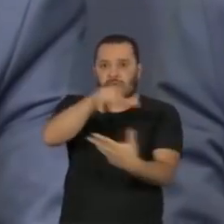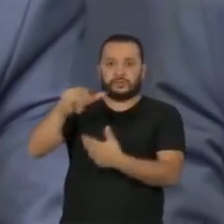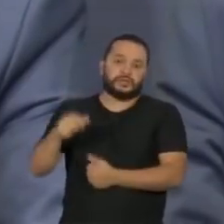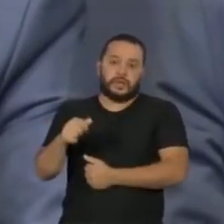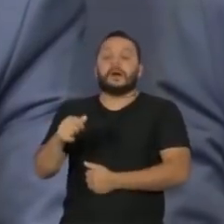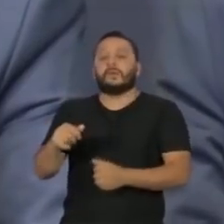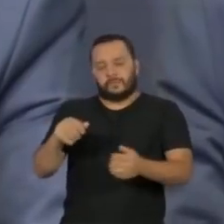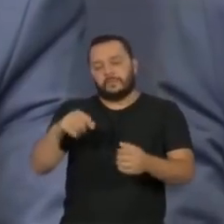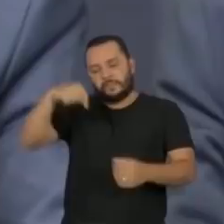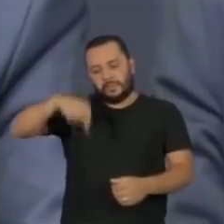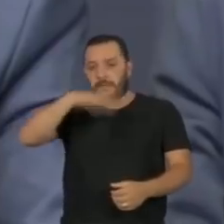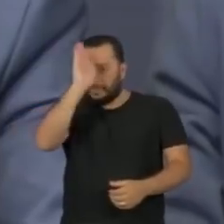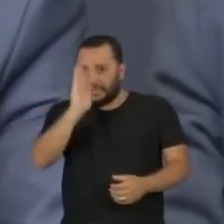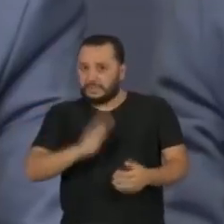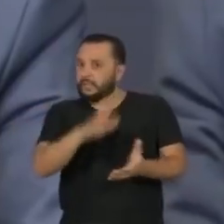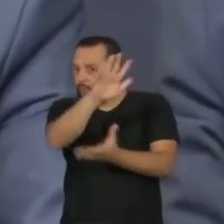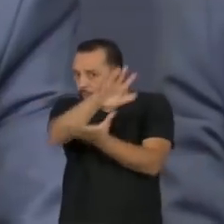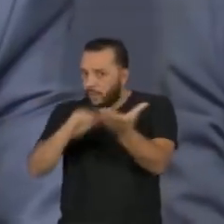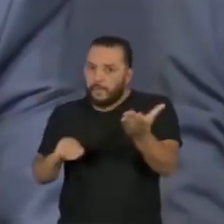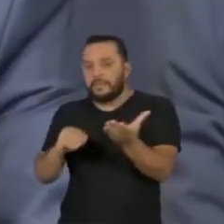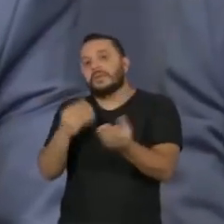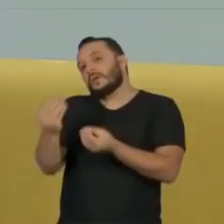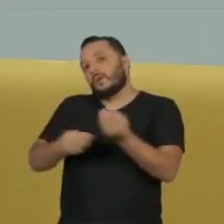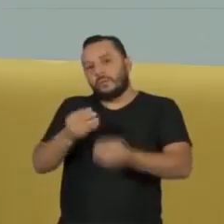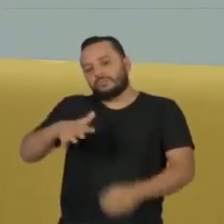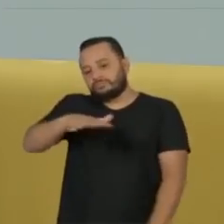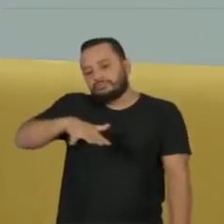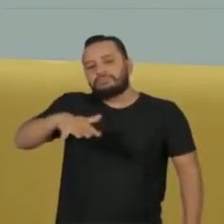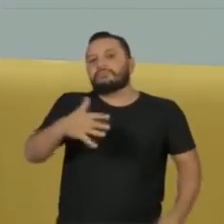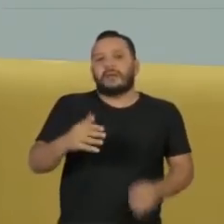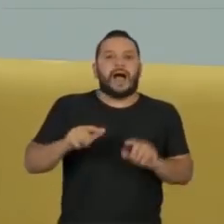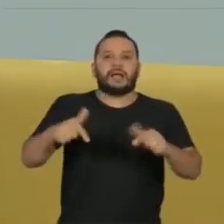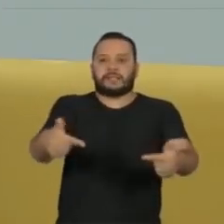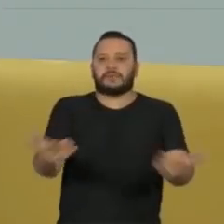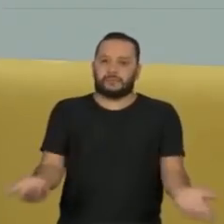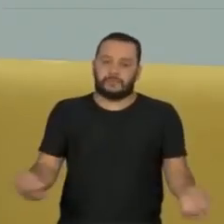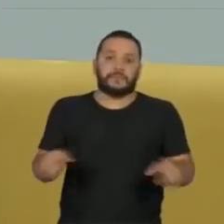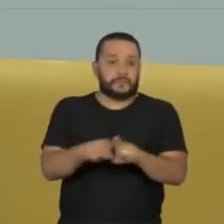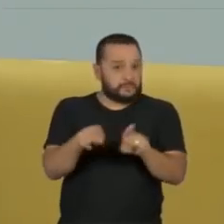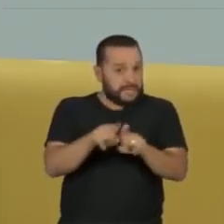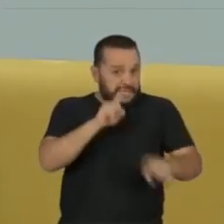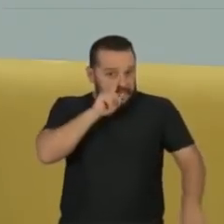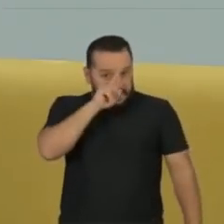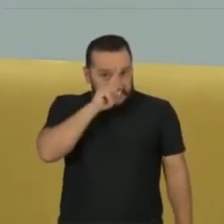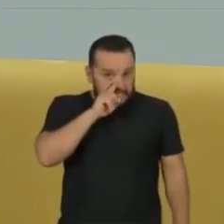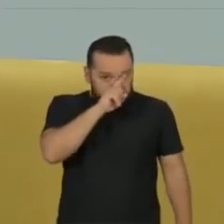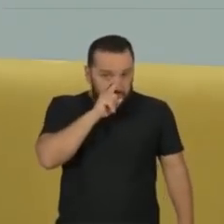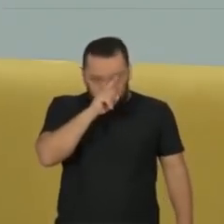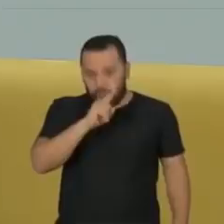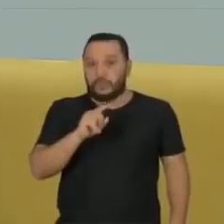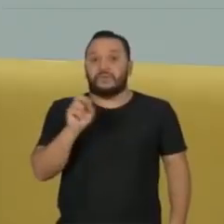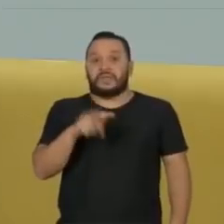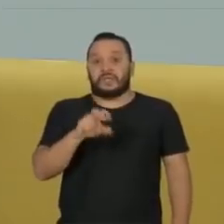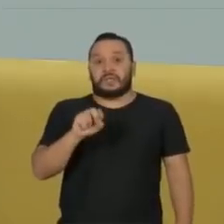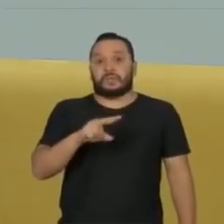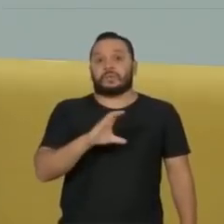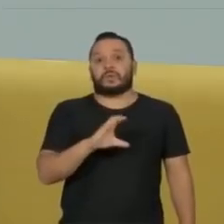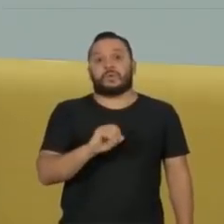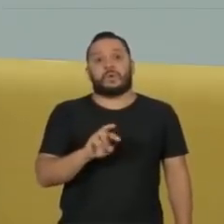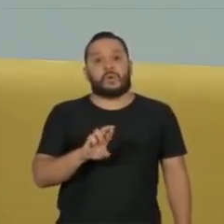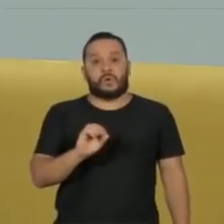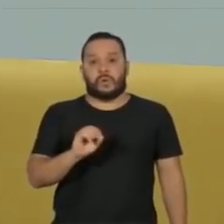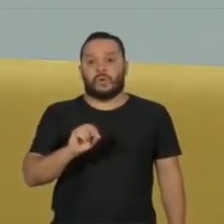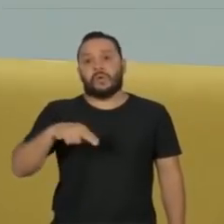comportamento do Brasil dentro deste contexto. E os riscos relacionados ao coronavírus causam impacto também no